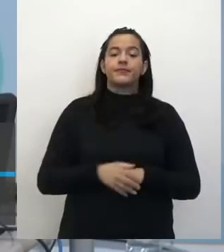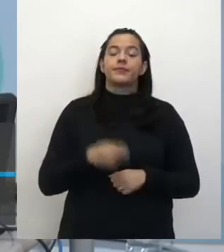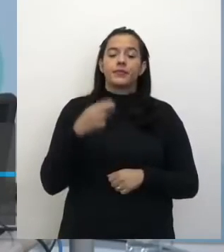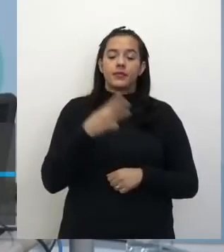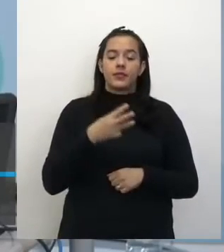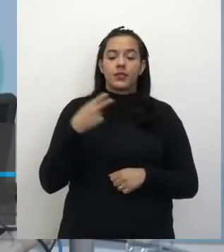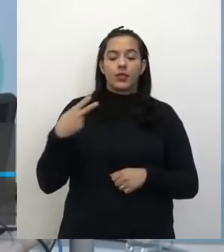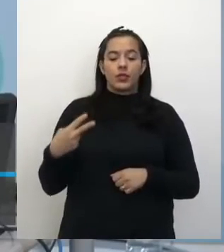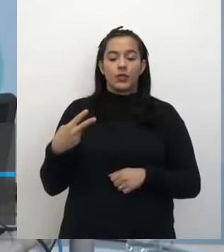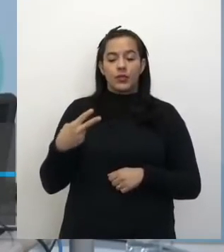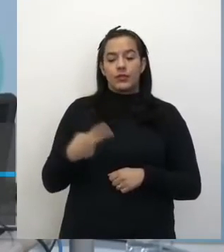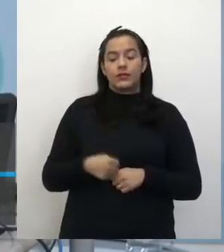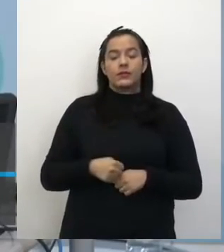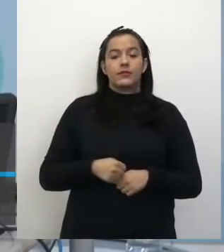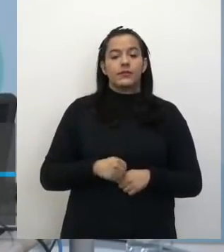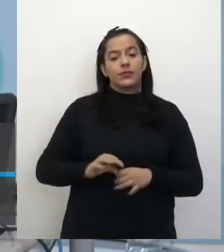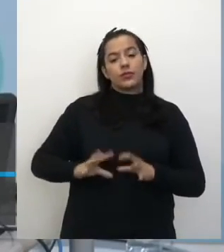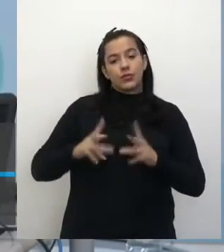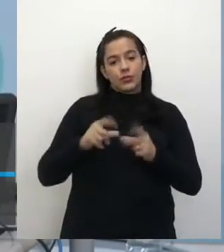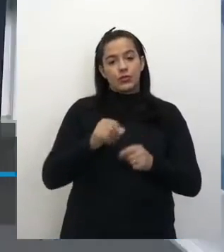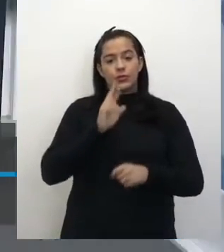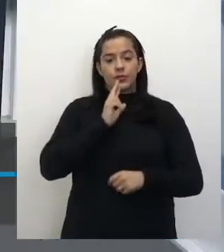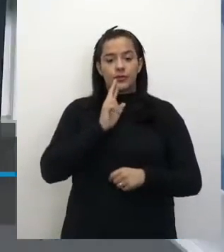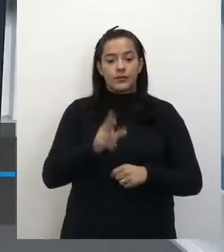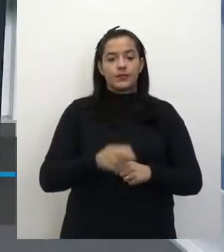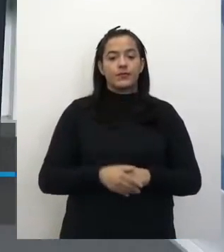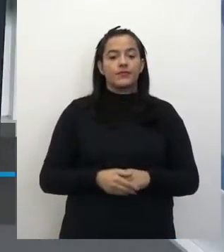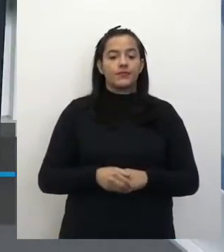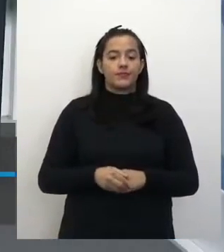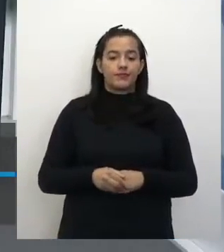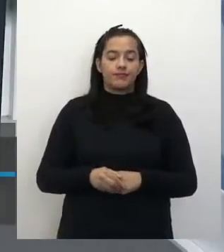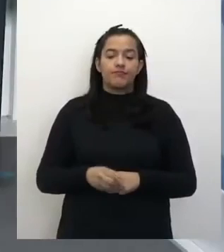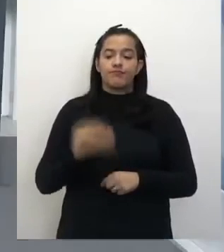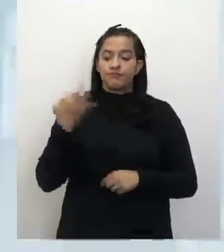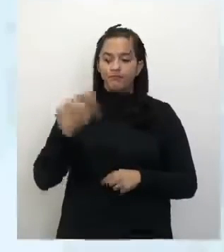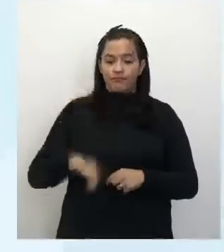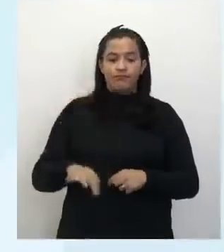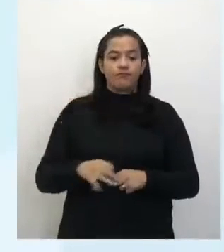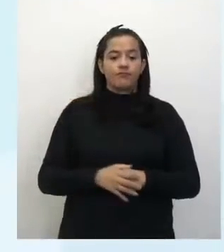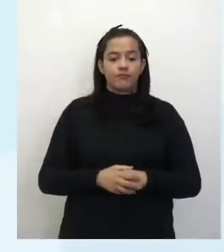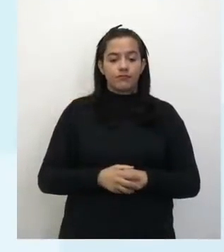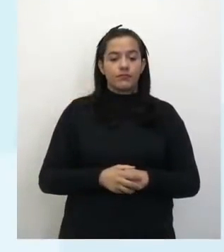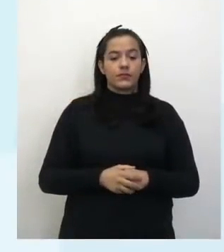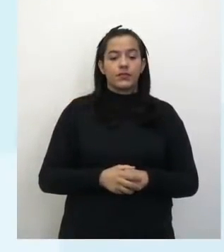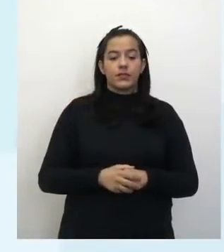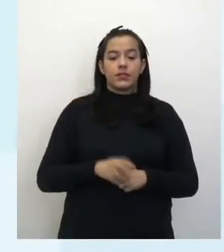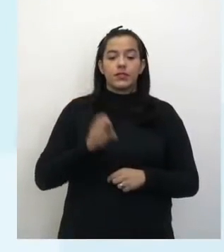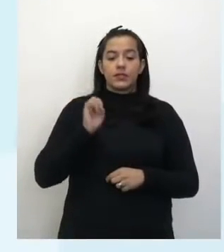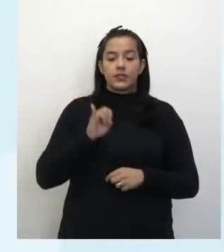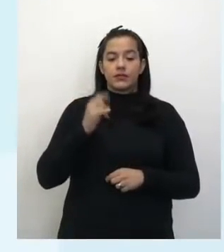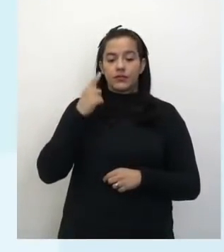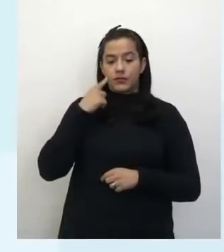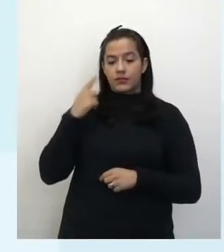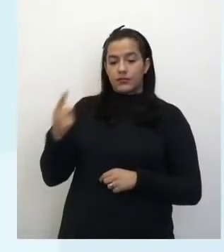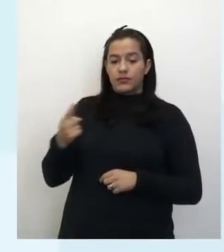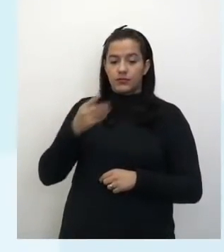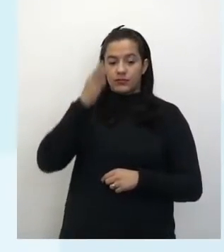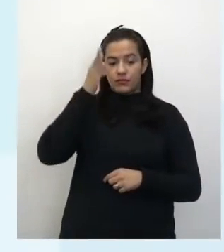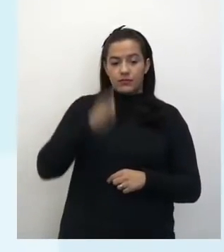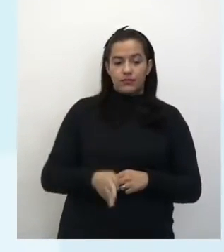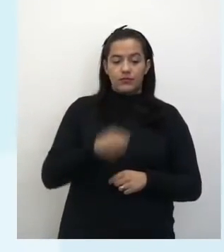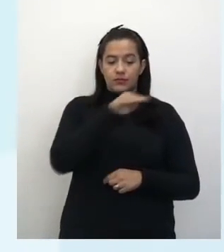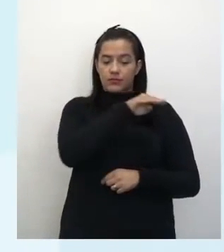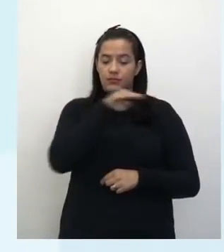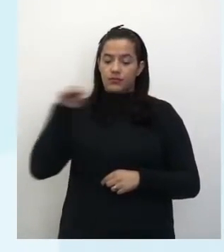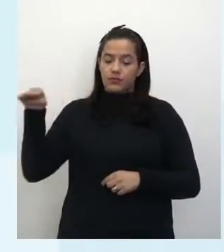32 centímetros quadrados, aí todo mundo respondendo. Perfeito, e é isso mesmo, né? Porque, ó, se a gente for traçar aqui dentro, viu, Jonas, ó,